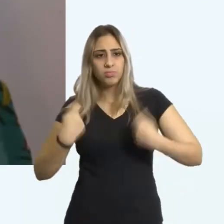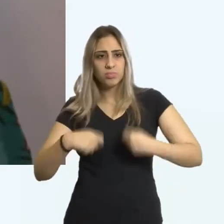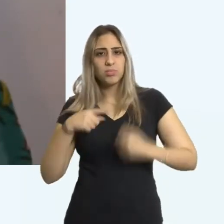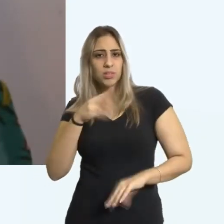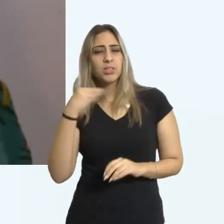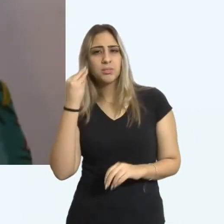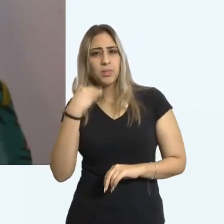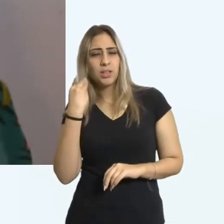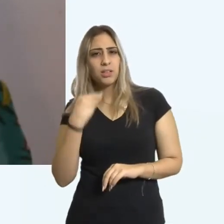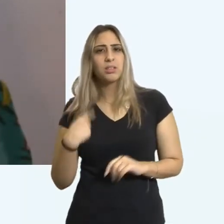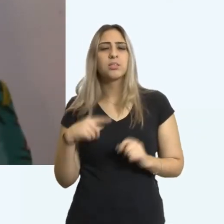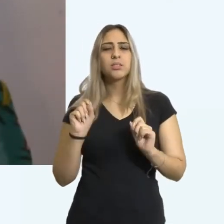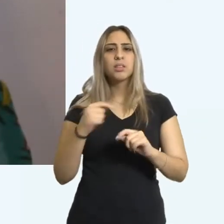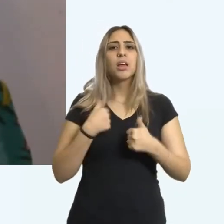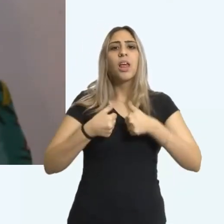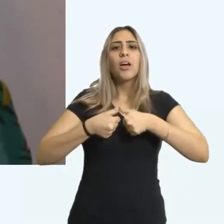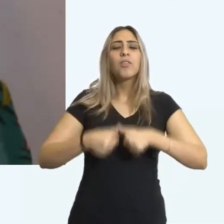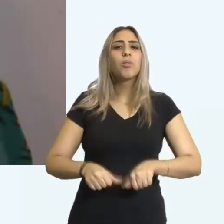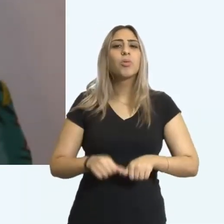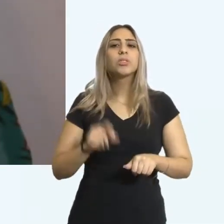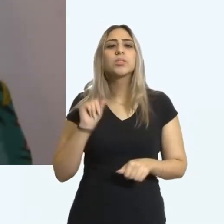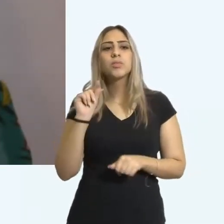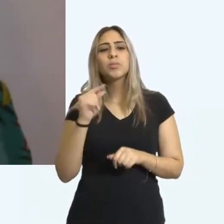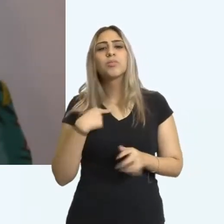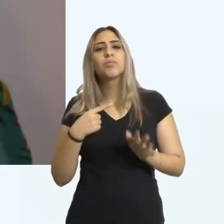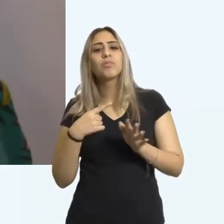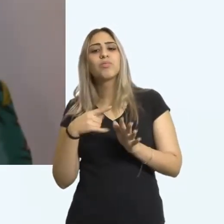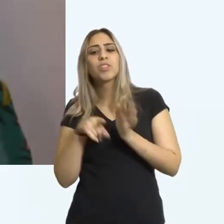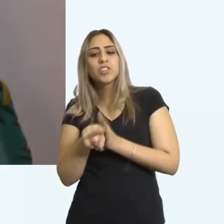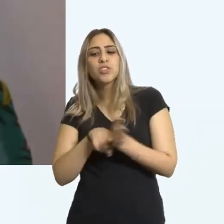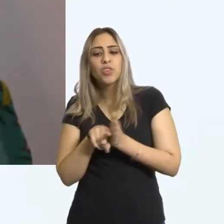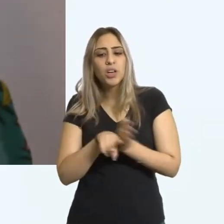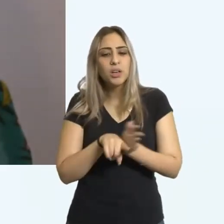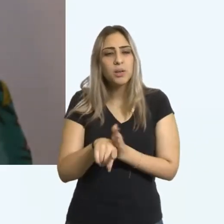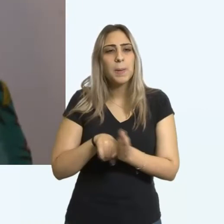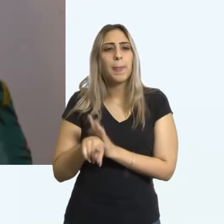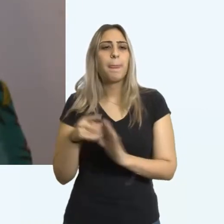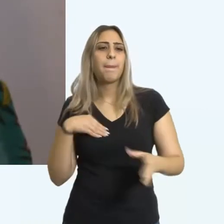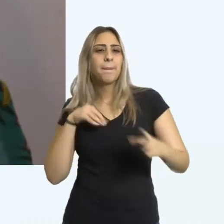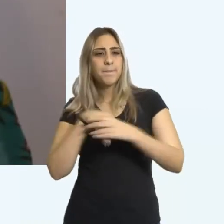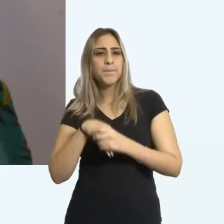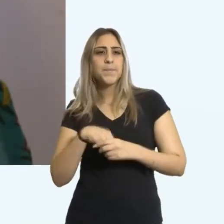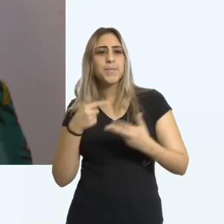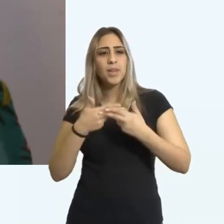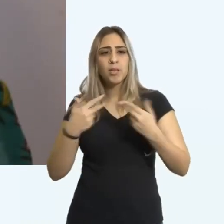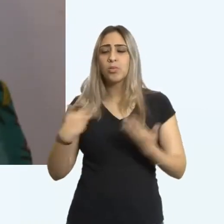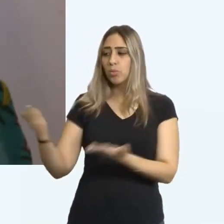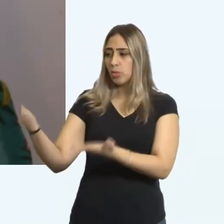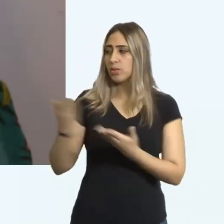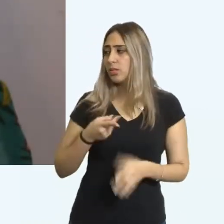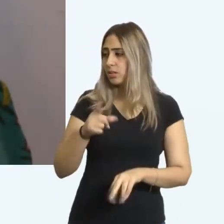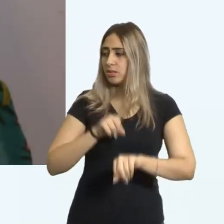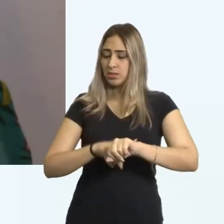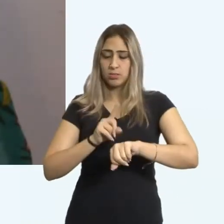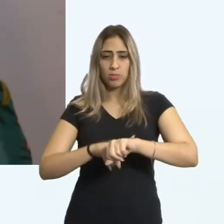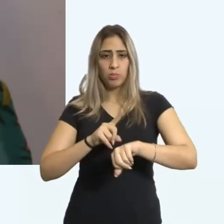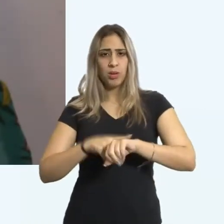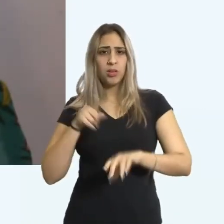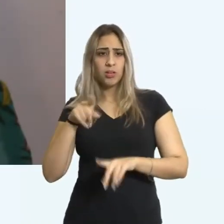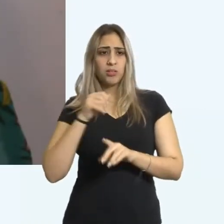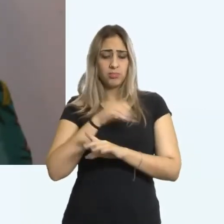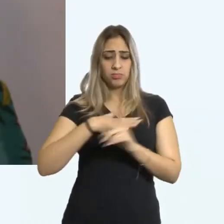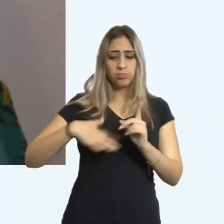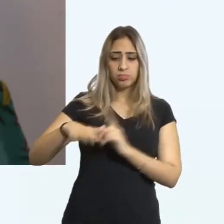uma experiência que ela fosse investigativa algo que trouxesse desse momento nada